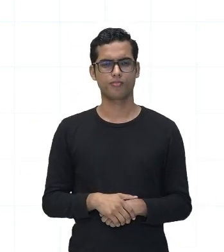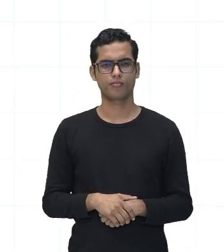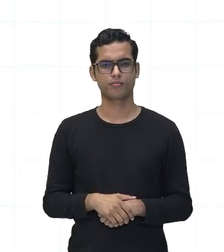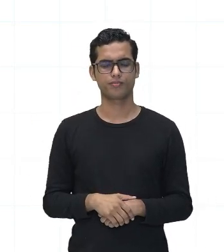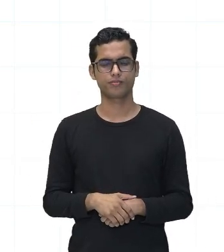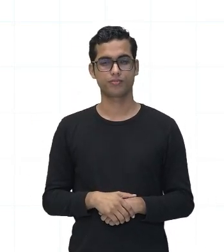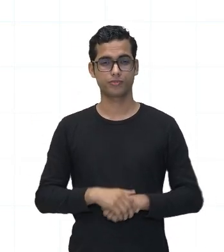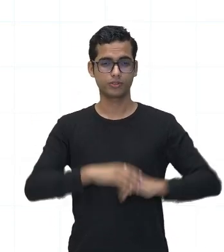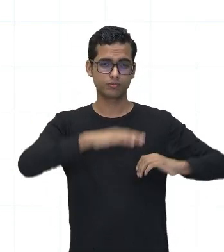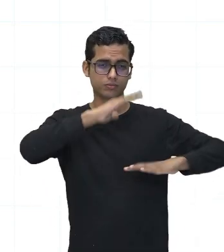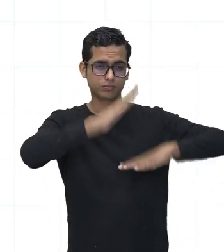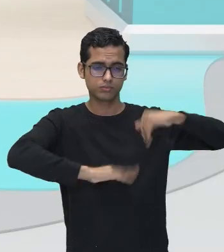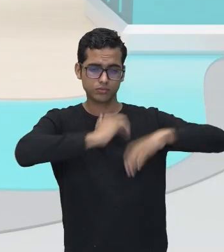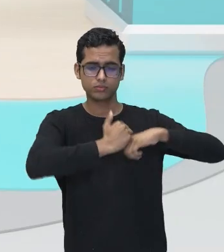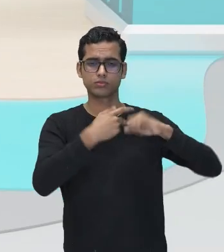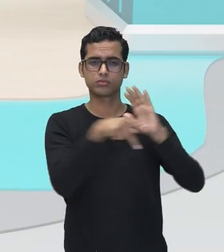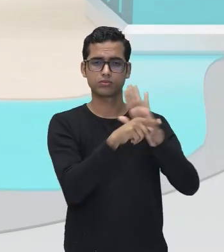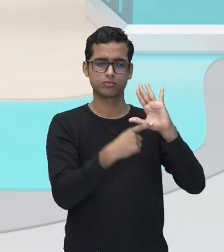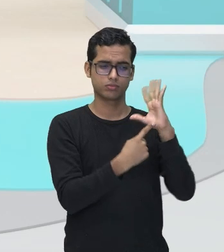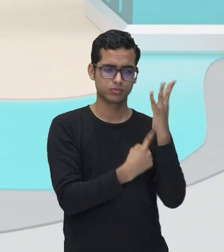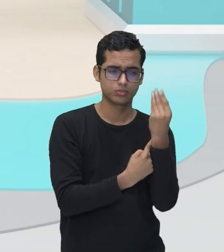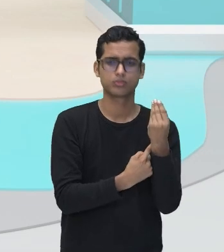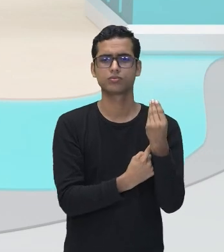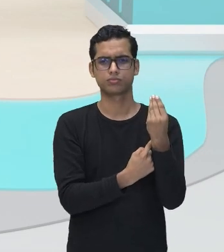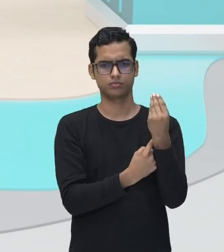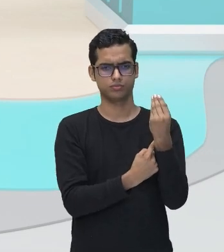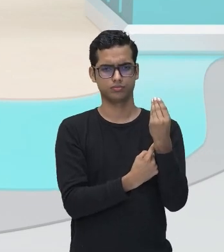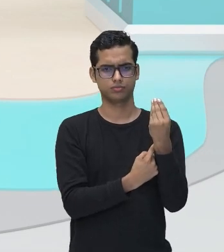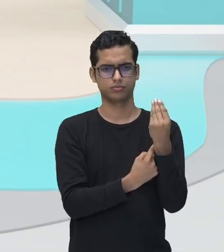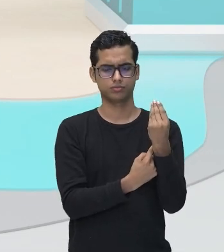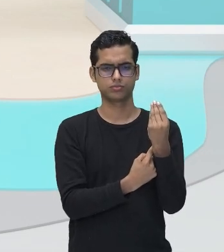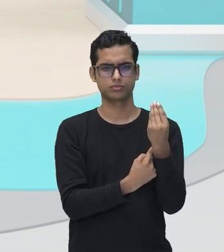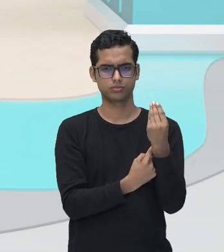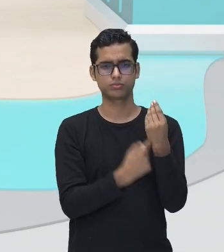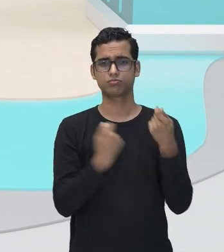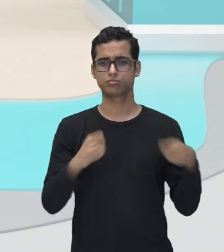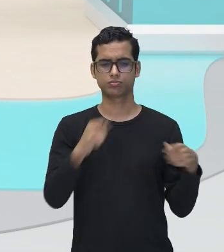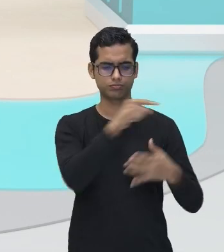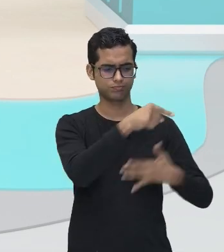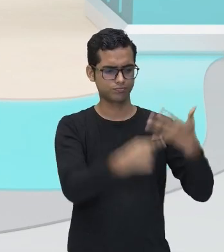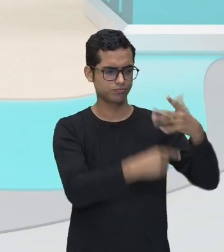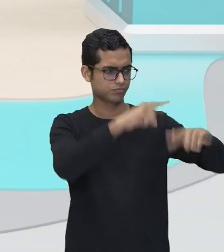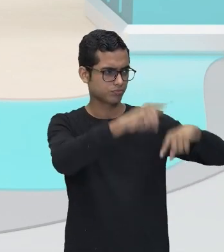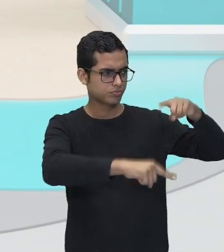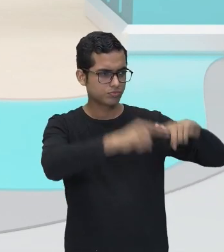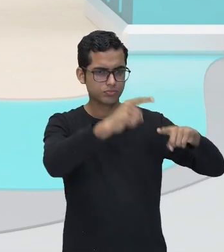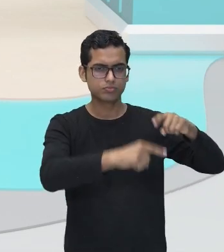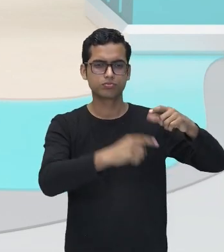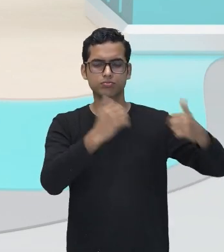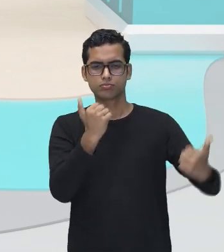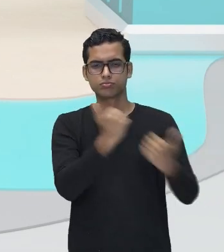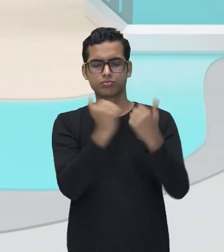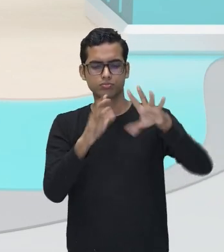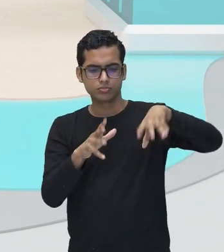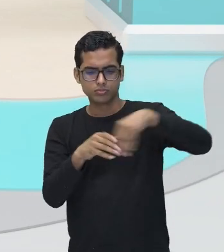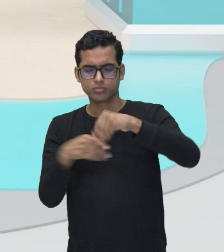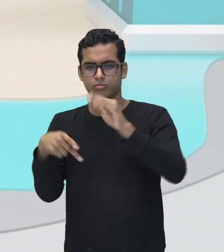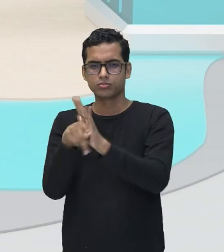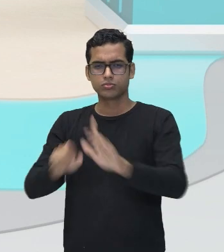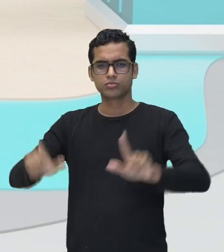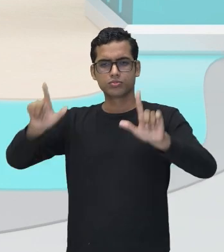ele vai fazer uma pintura, então ele precisa do quê? Desses elementos. Primeiramente, ele vai pegar